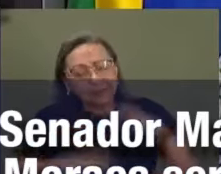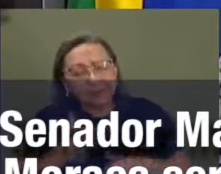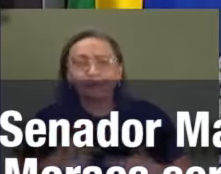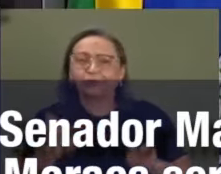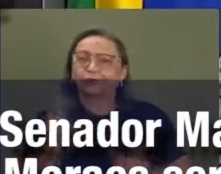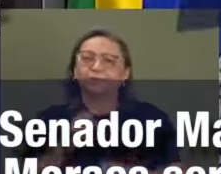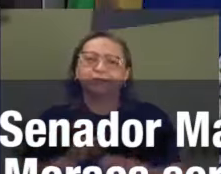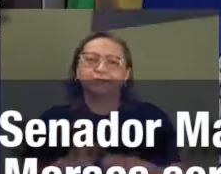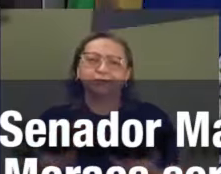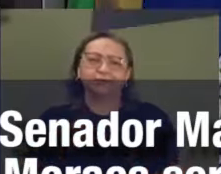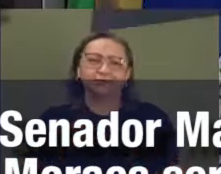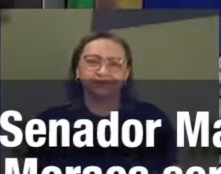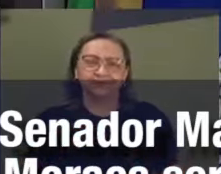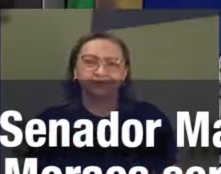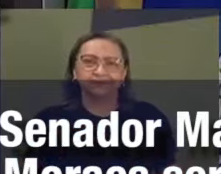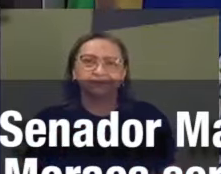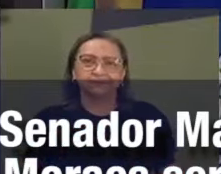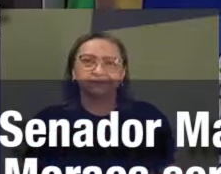executa.